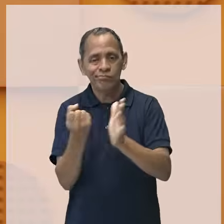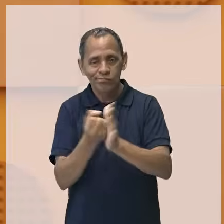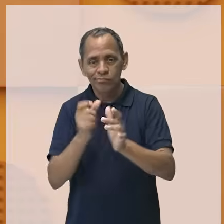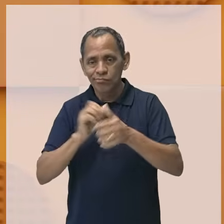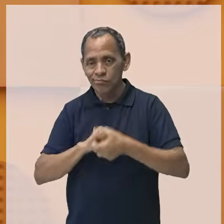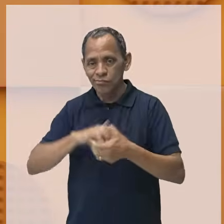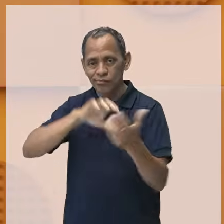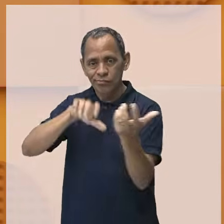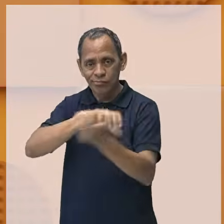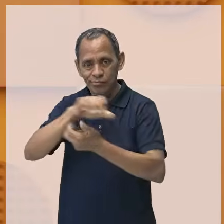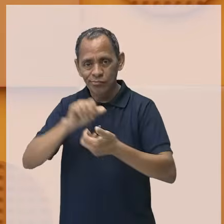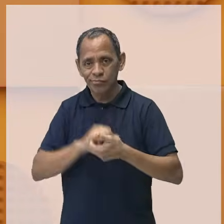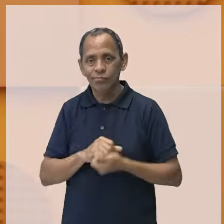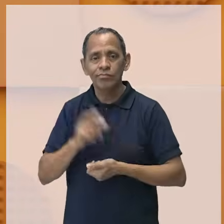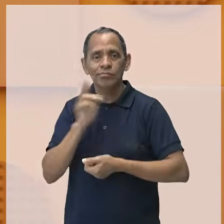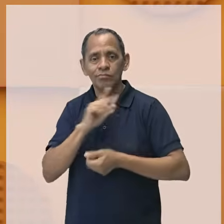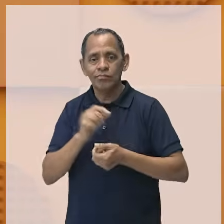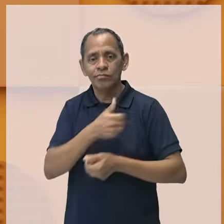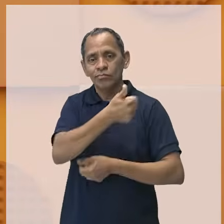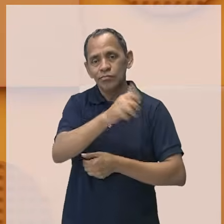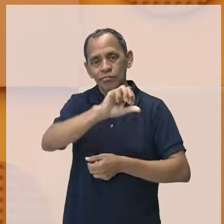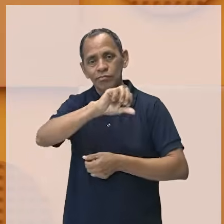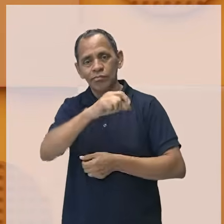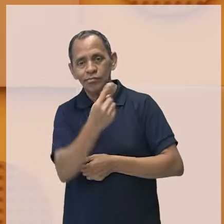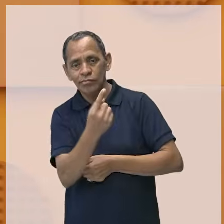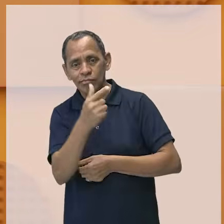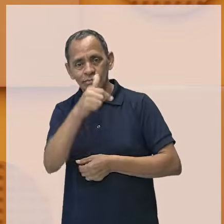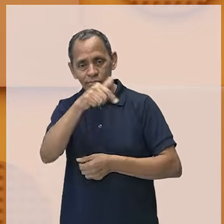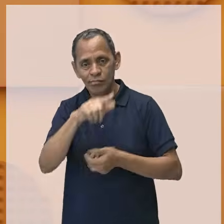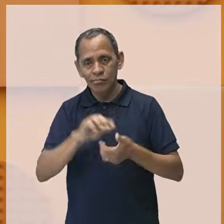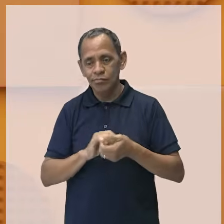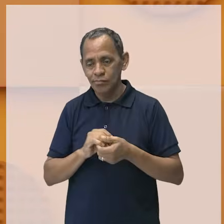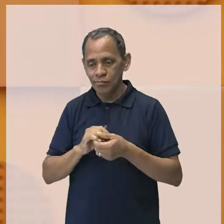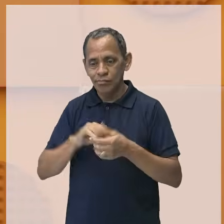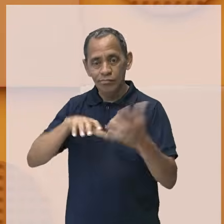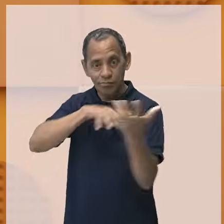da Revolução Russa de 1917 mundo